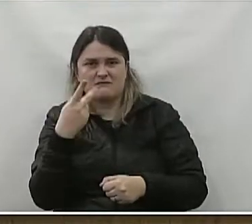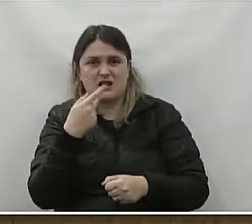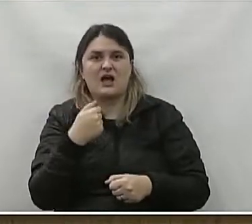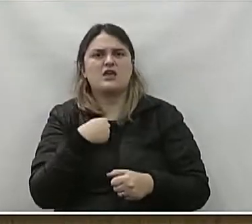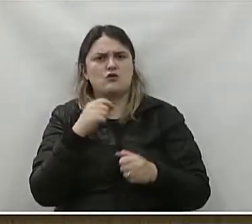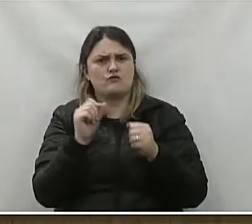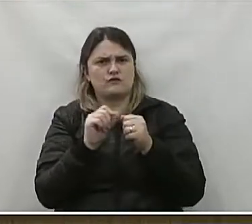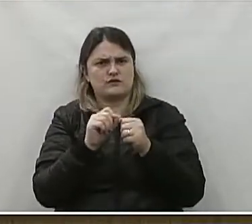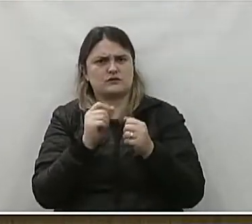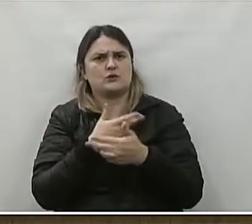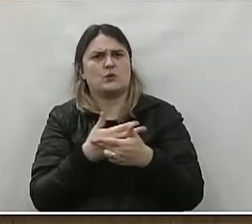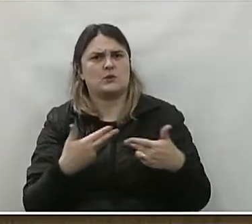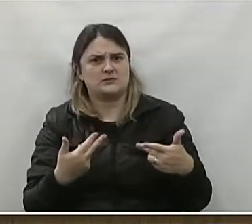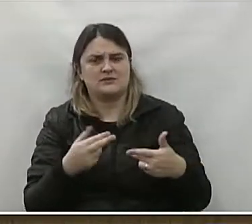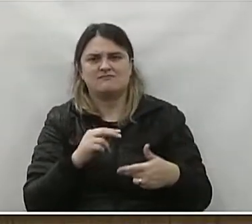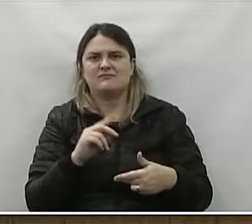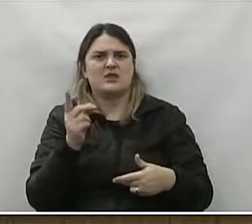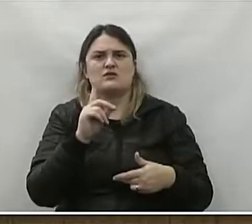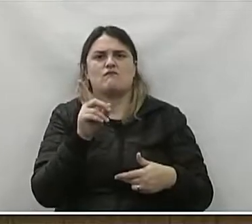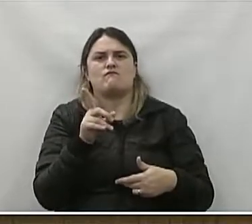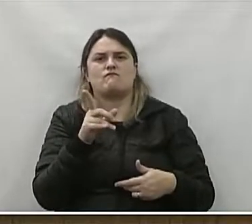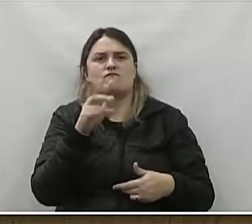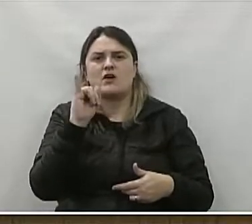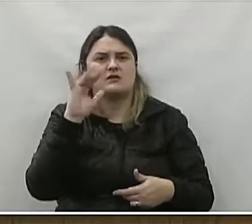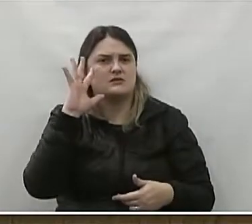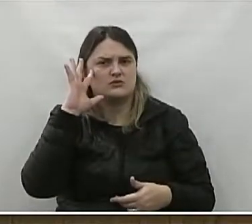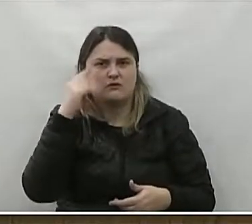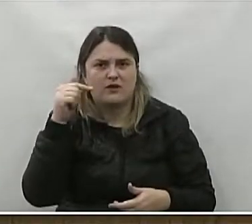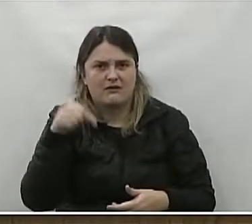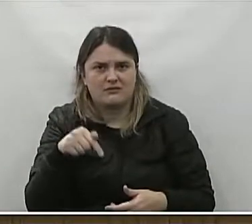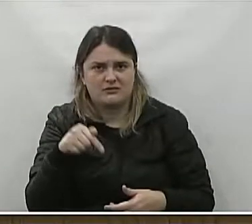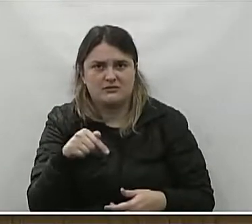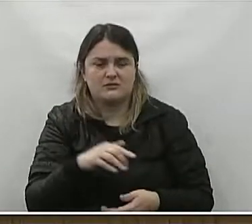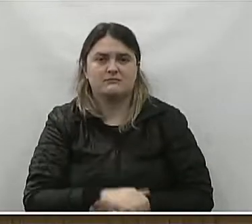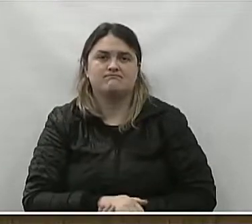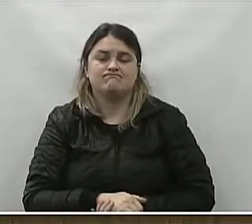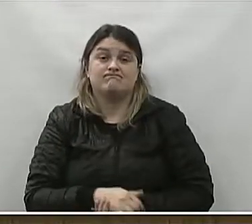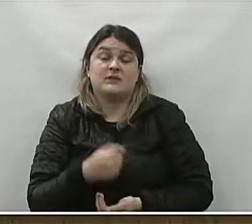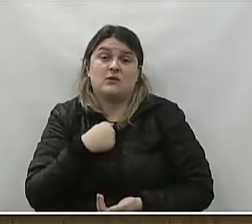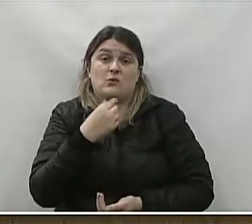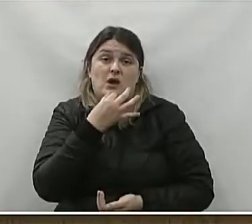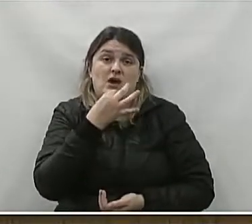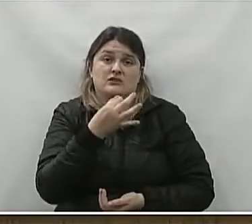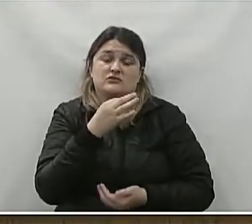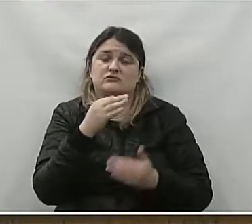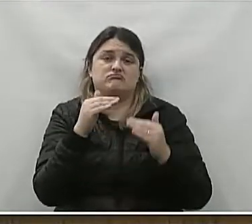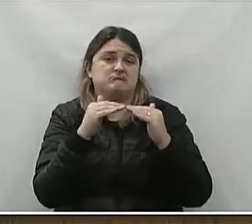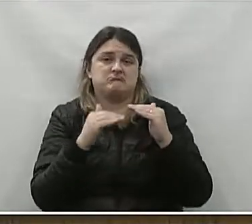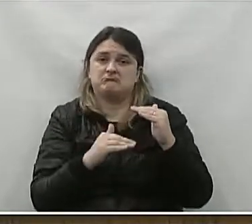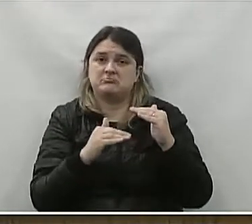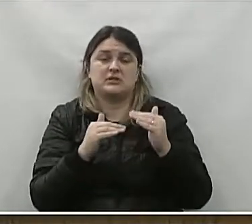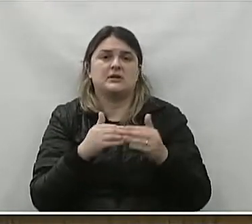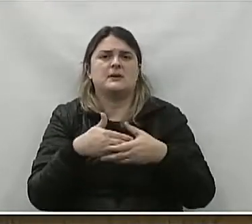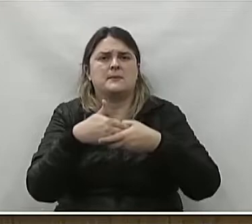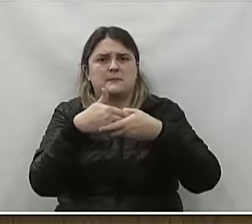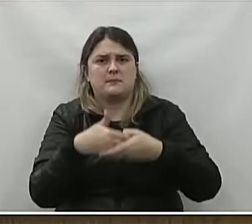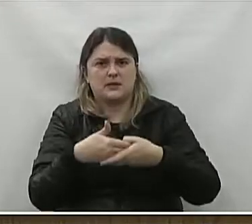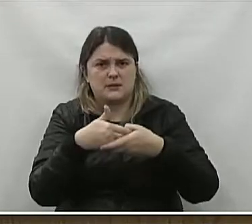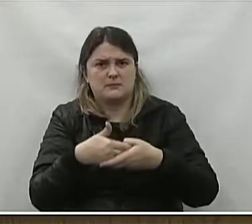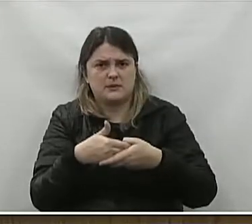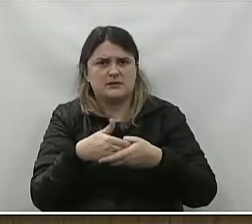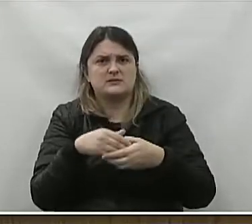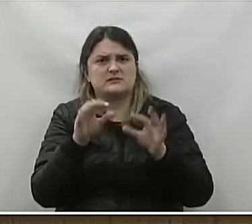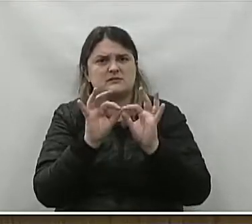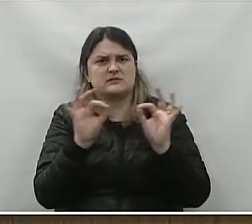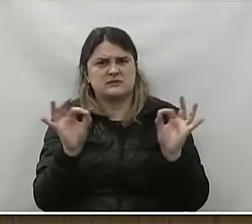dizer que tá fazendo algo que não vai resolver aqui eu acho que é incoerente e parabéns